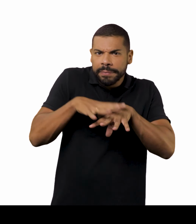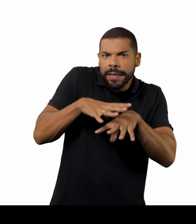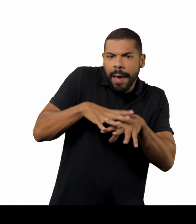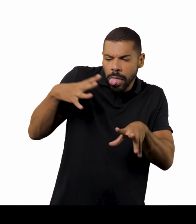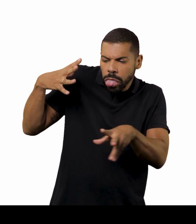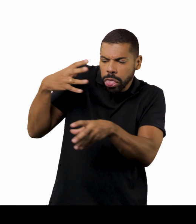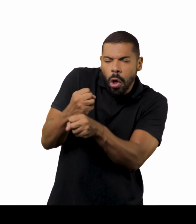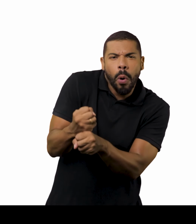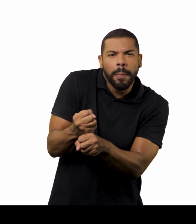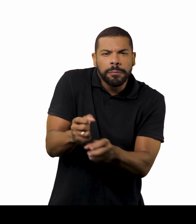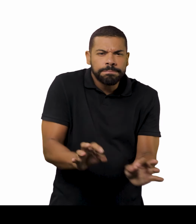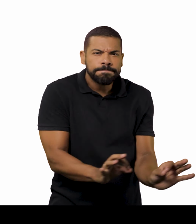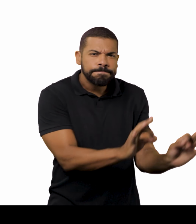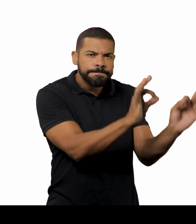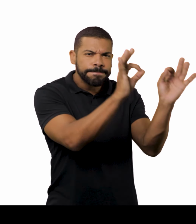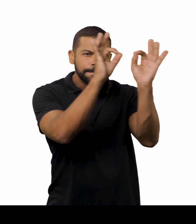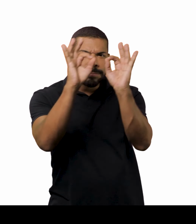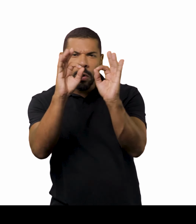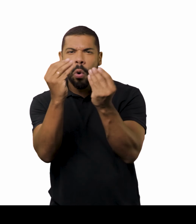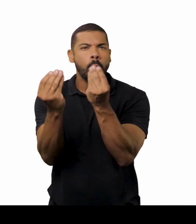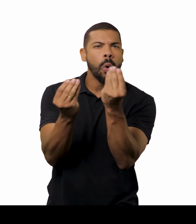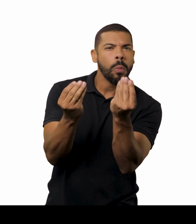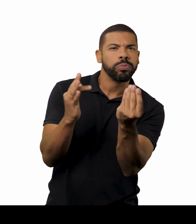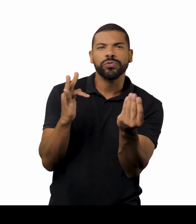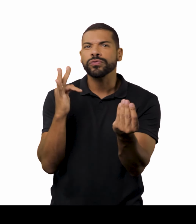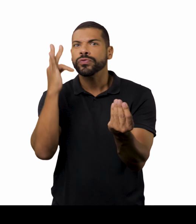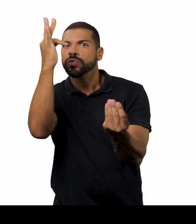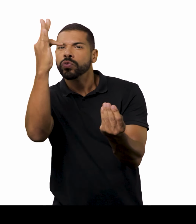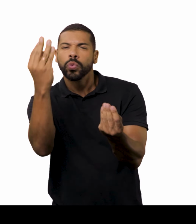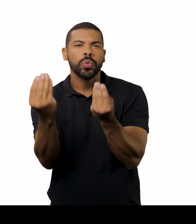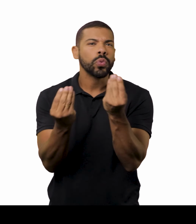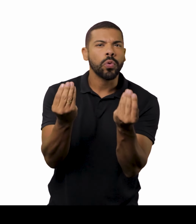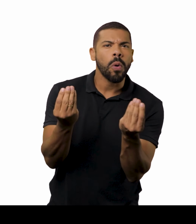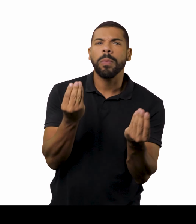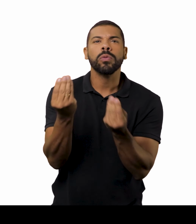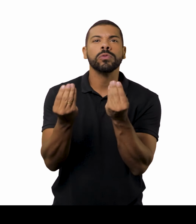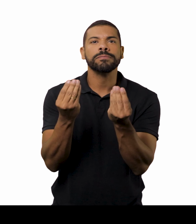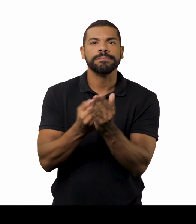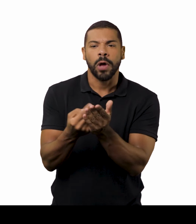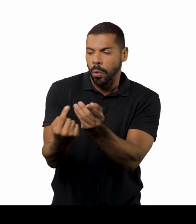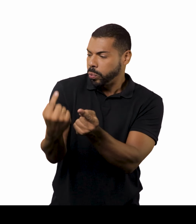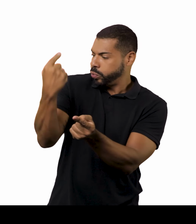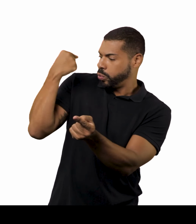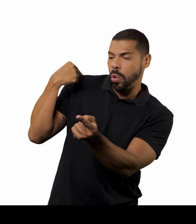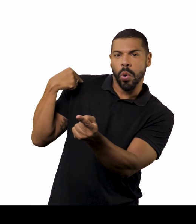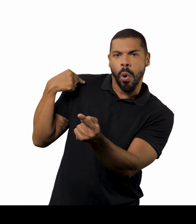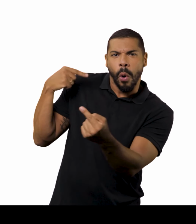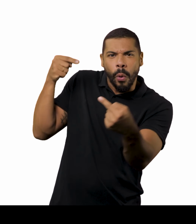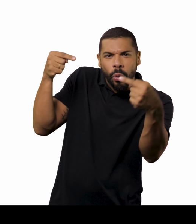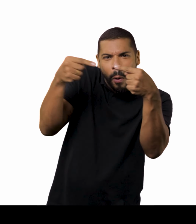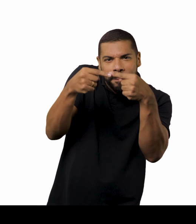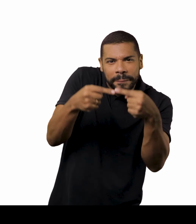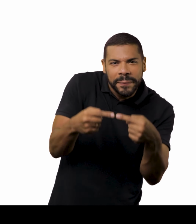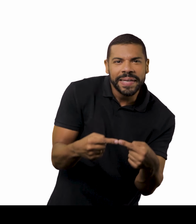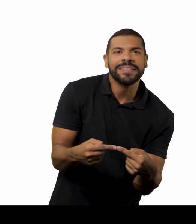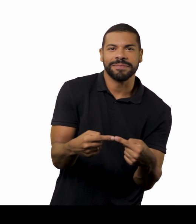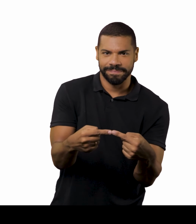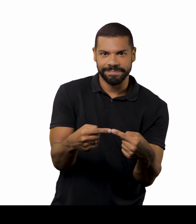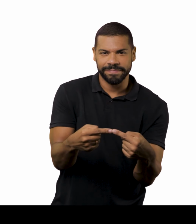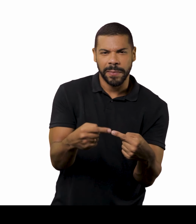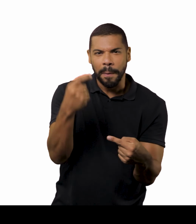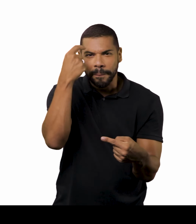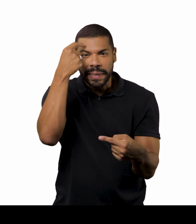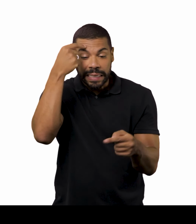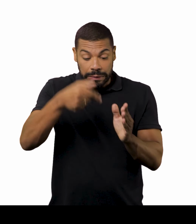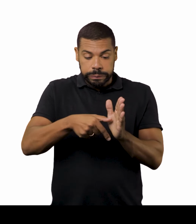um olhar pré-determinado de como isso vai ficar no espaço, da onde isso vem, como isso se combina. Esse